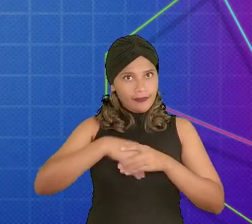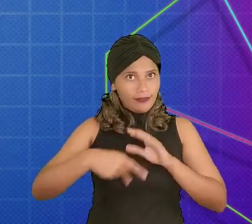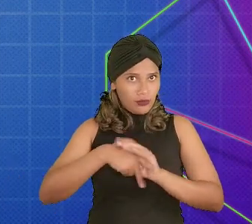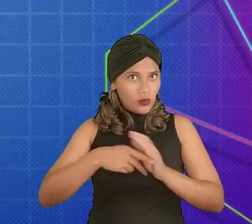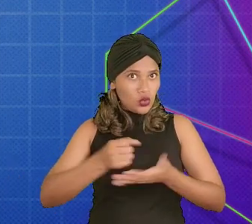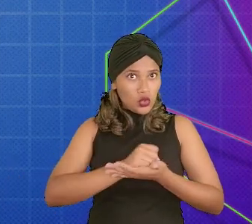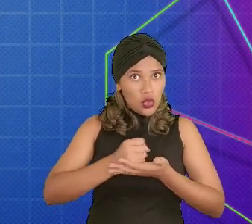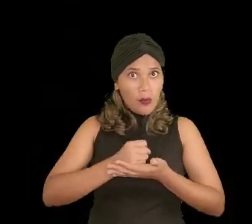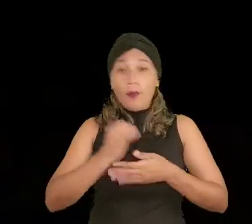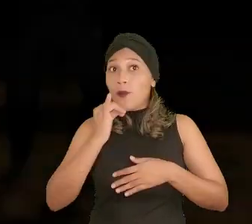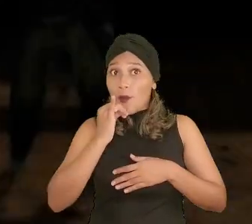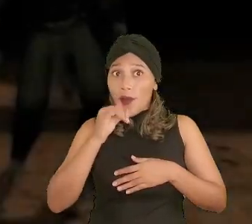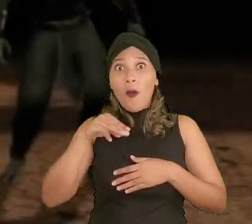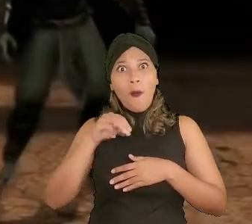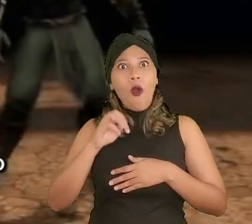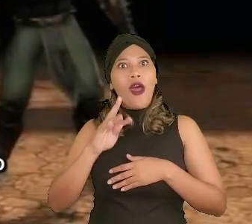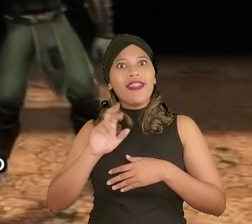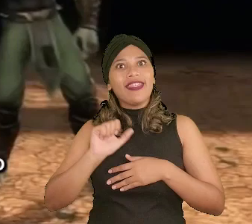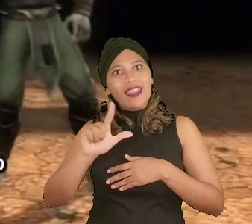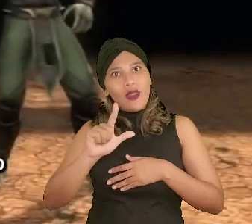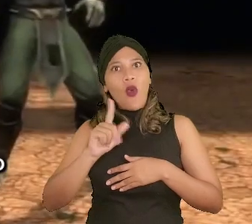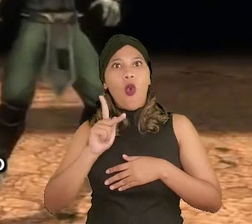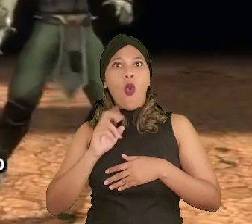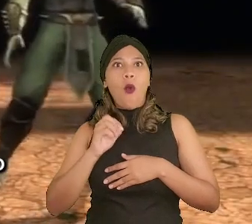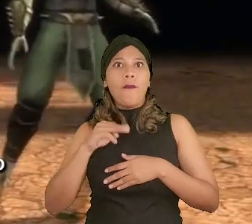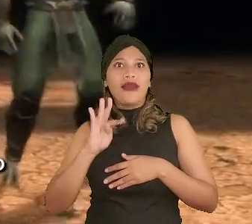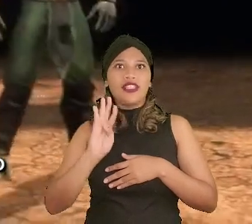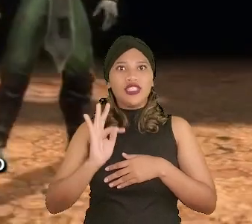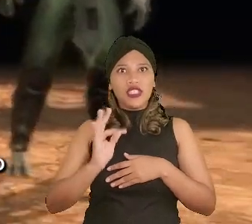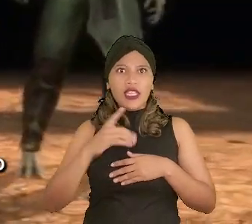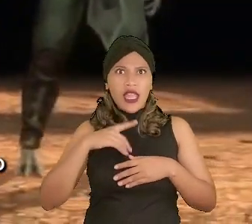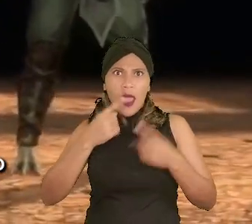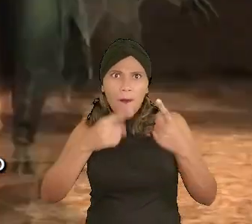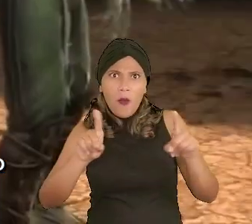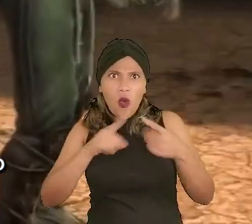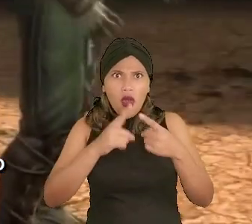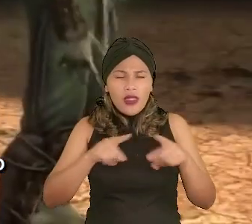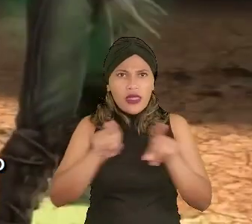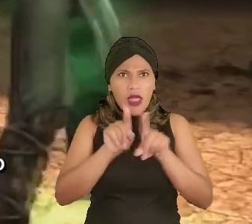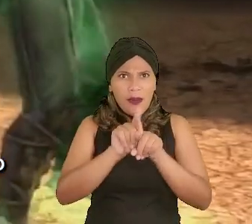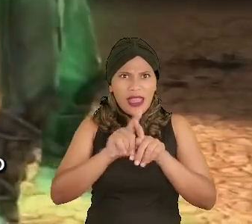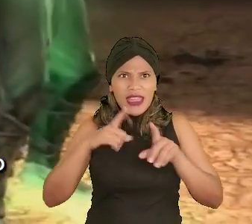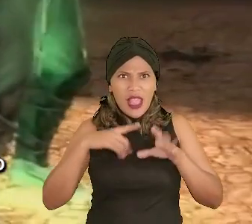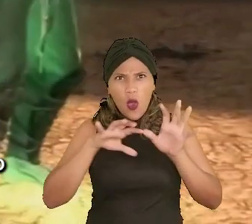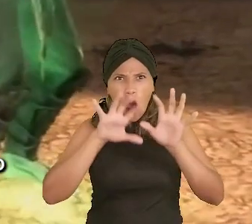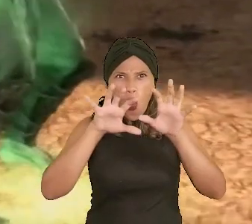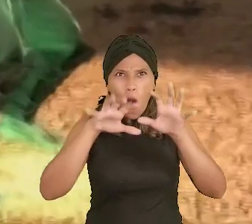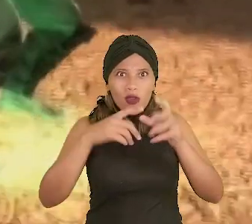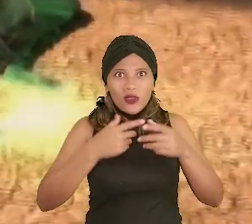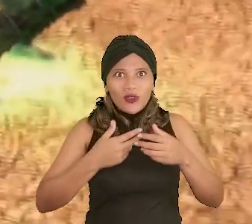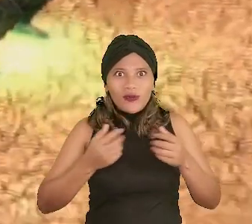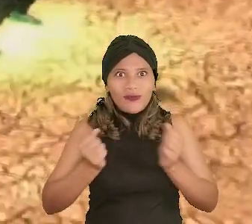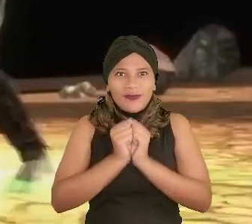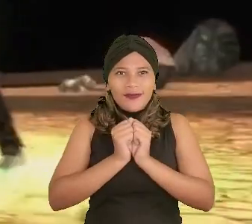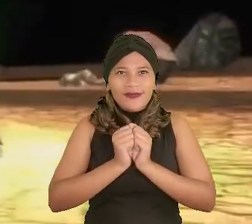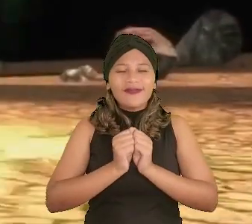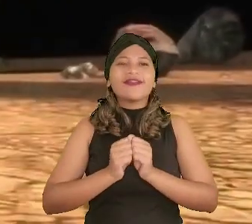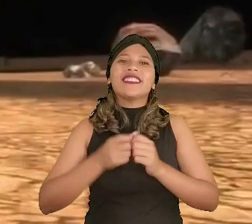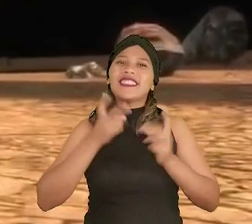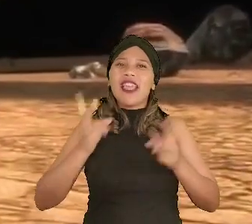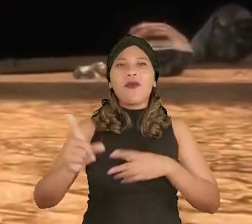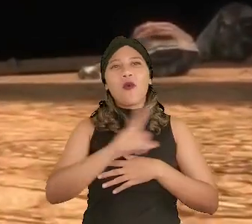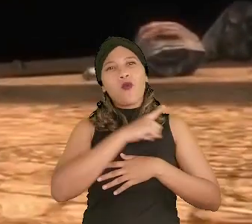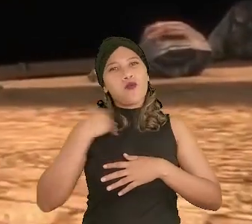jogo, como no caso de Mortal Kombat, em que a música dá uma dinâmica de ação e também de terror ao jogo. É sempre que os